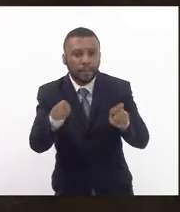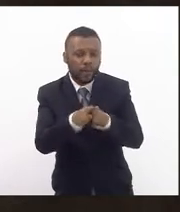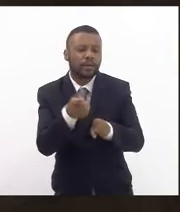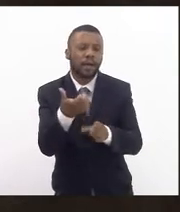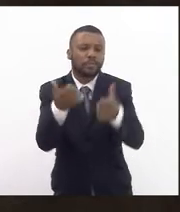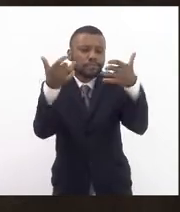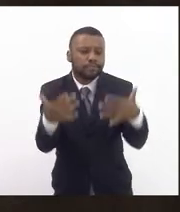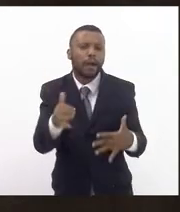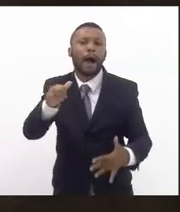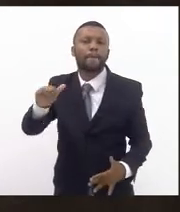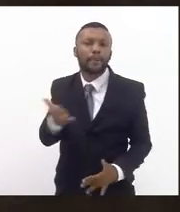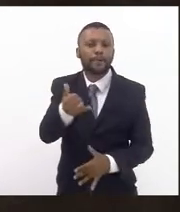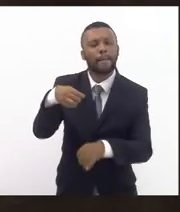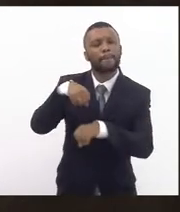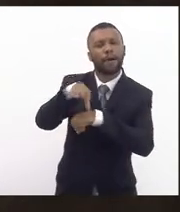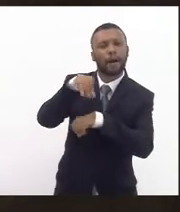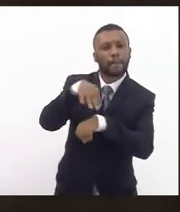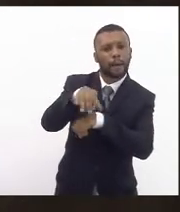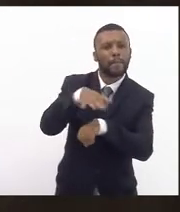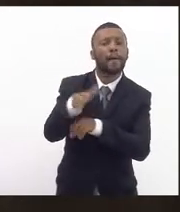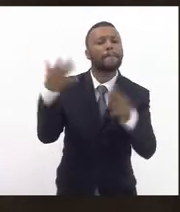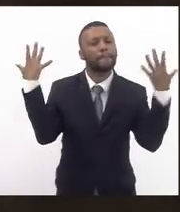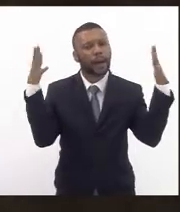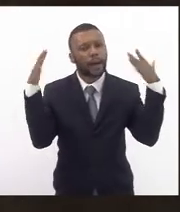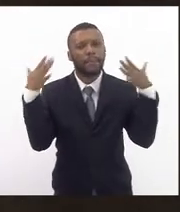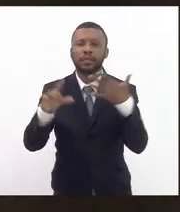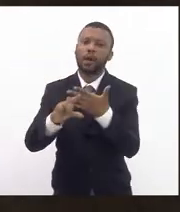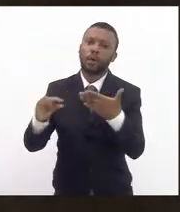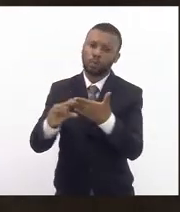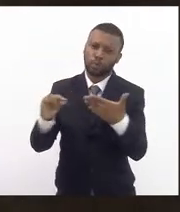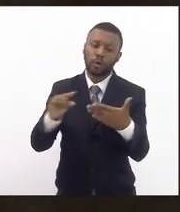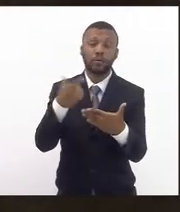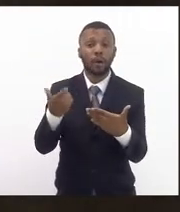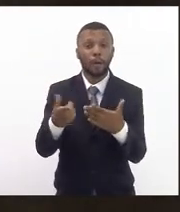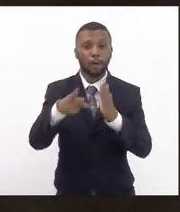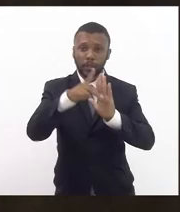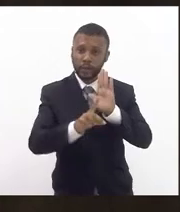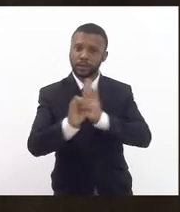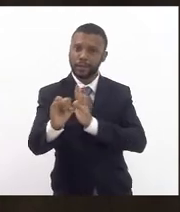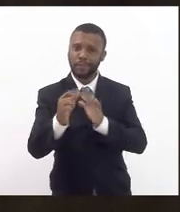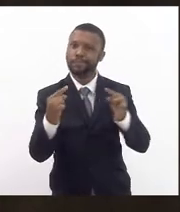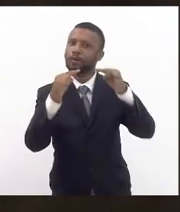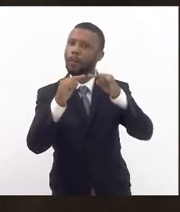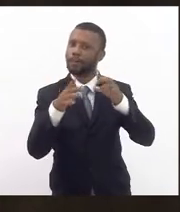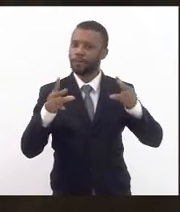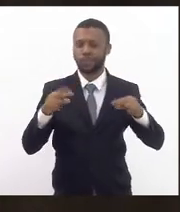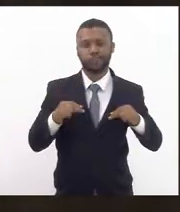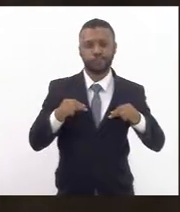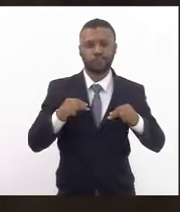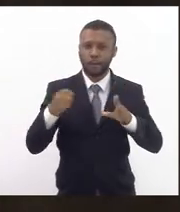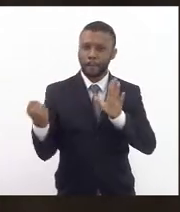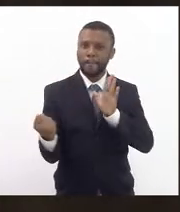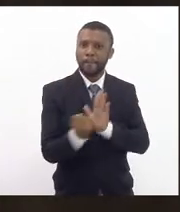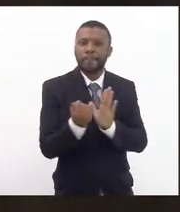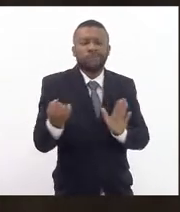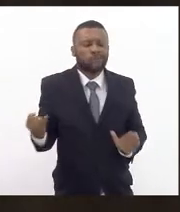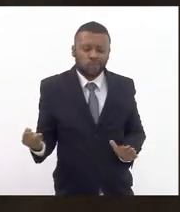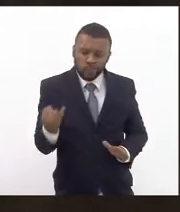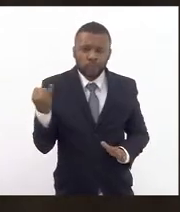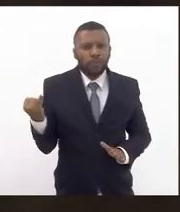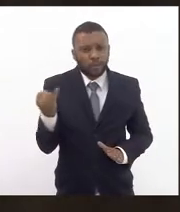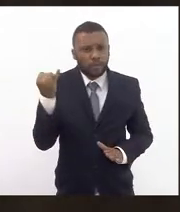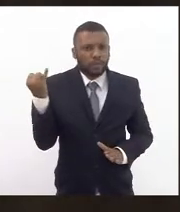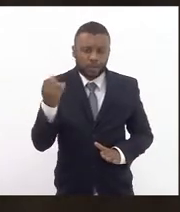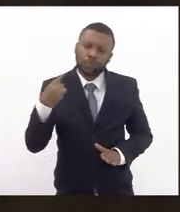Não posso deixar de falar, parabenizar aqui o autor, o projeto é meritório, muito importante.